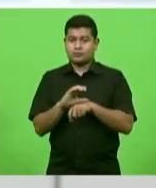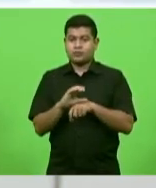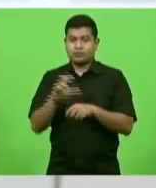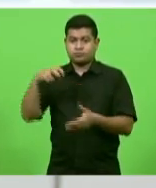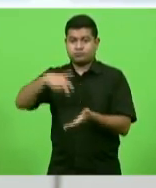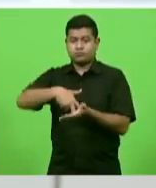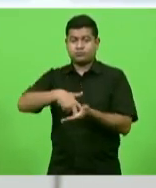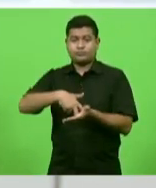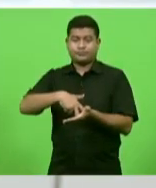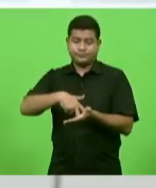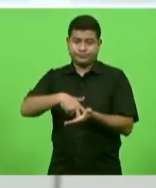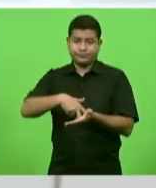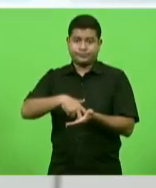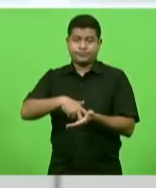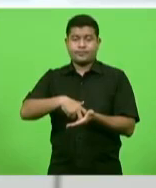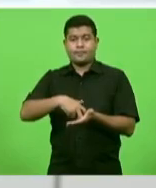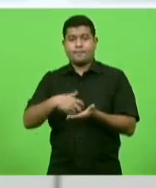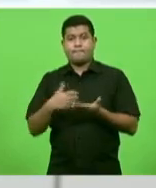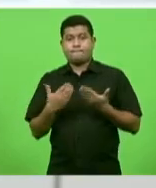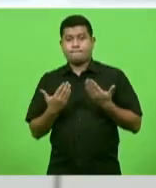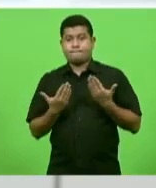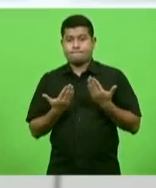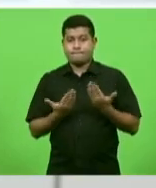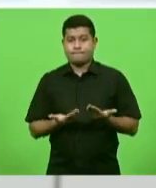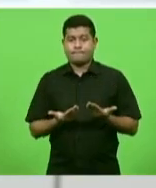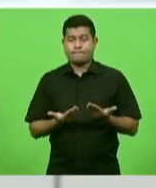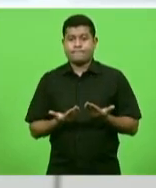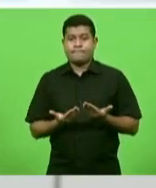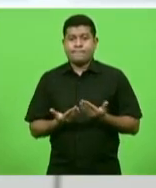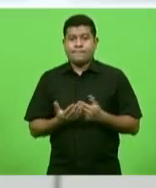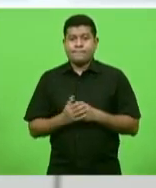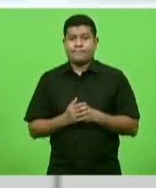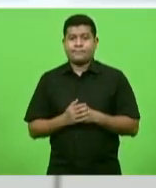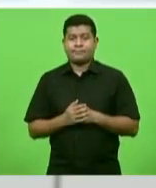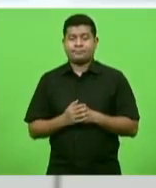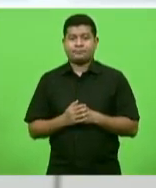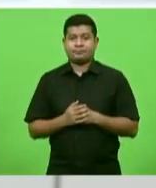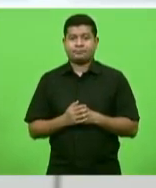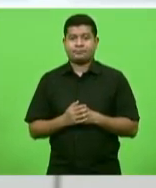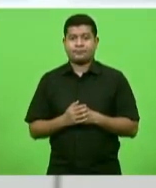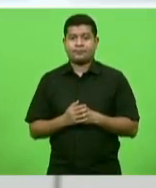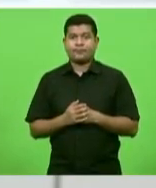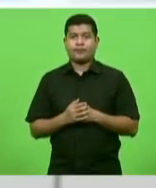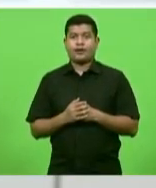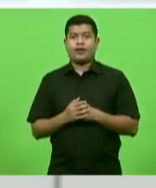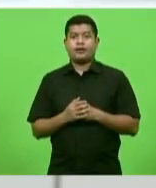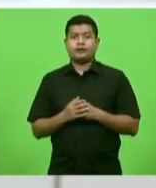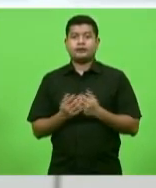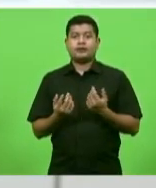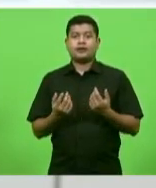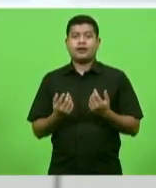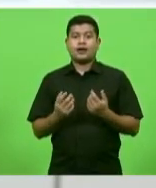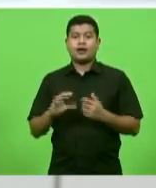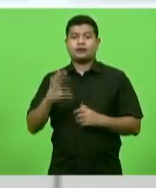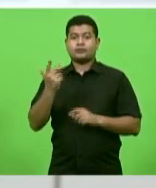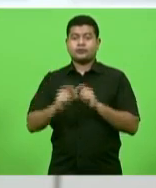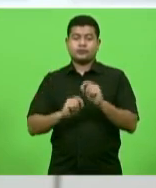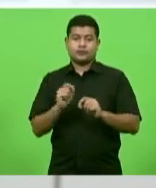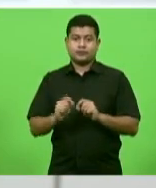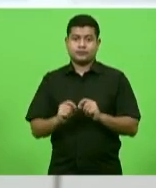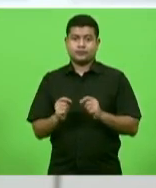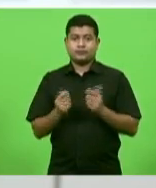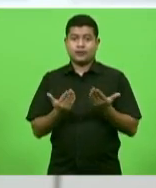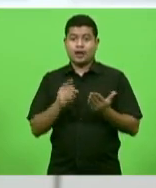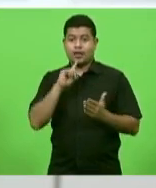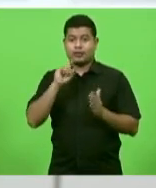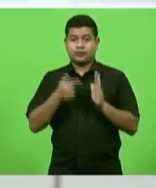não o fazendo afrontar diretamente o texto constitucional com efeito dos termos da denúncia